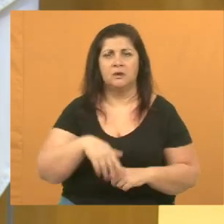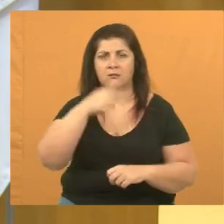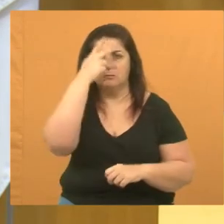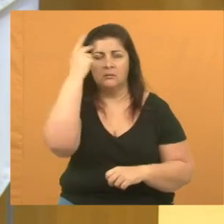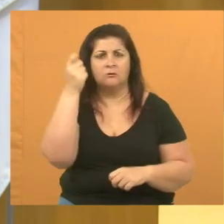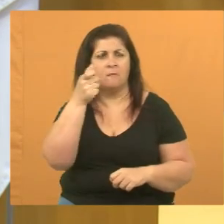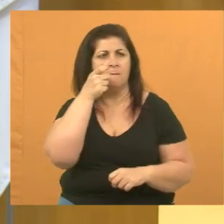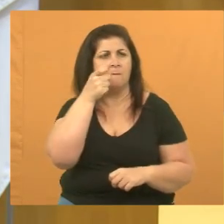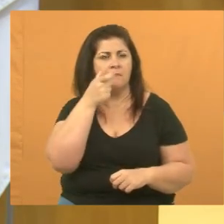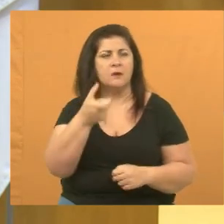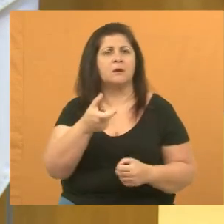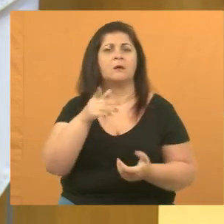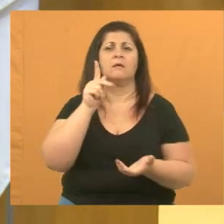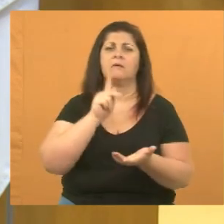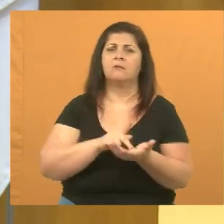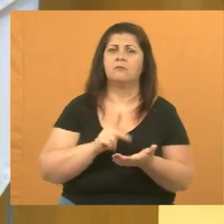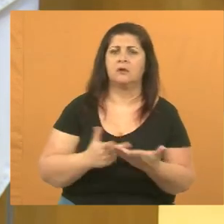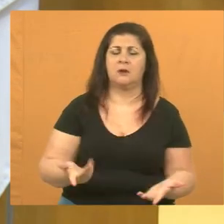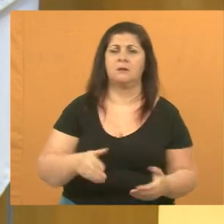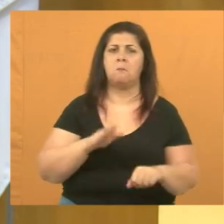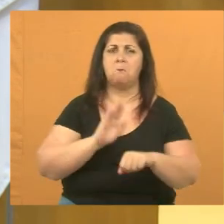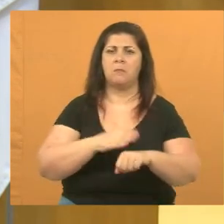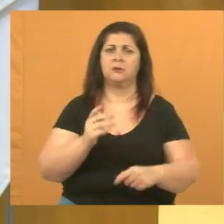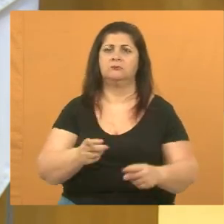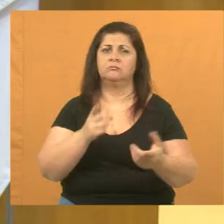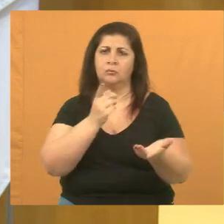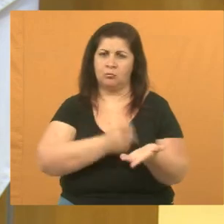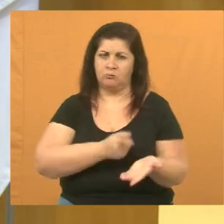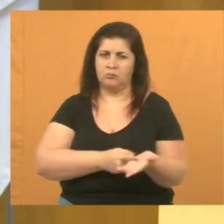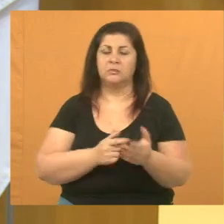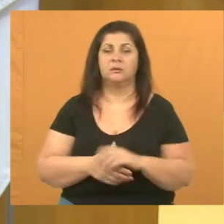encarem com mais realidade e com mais compromisso.